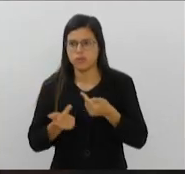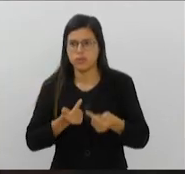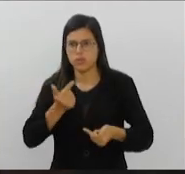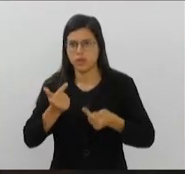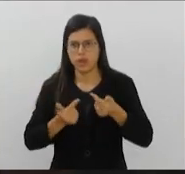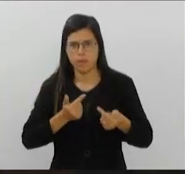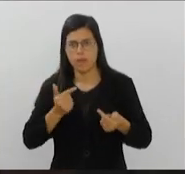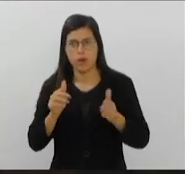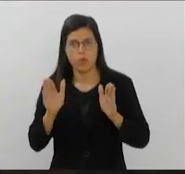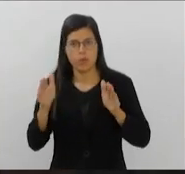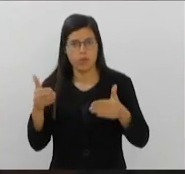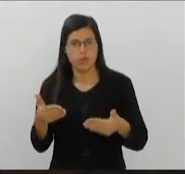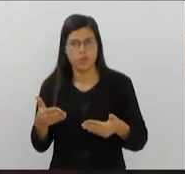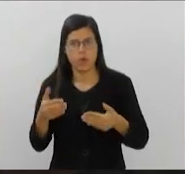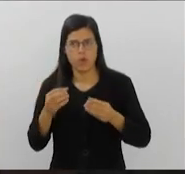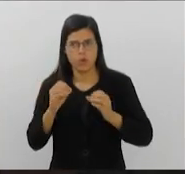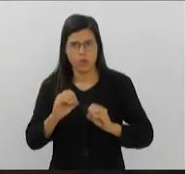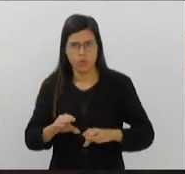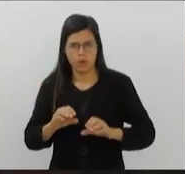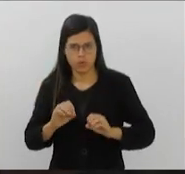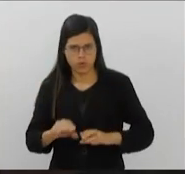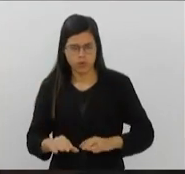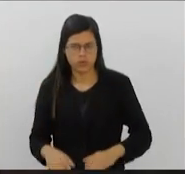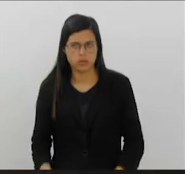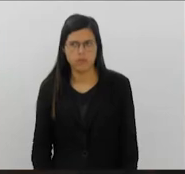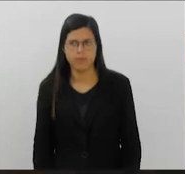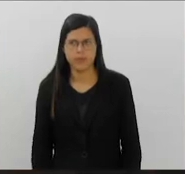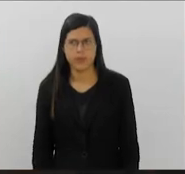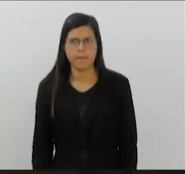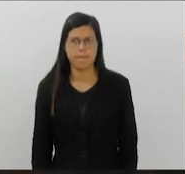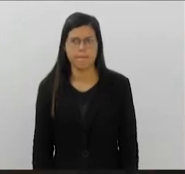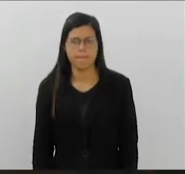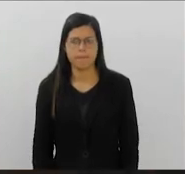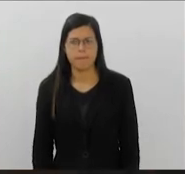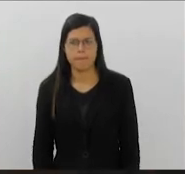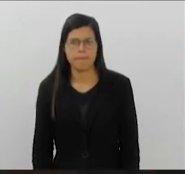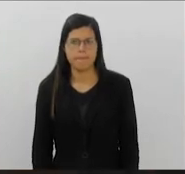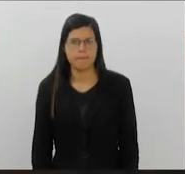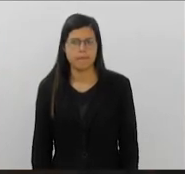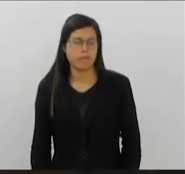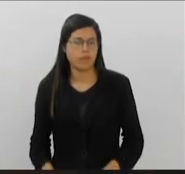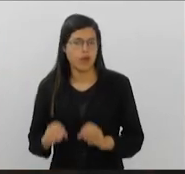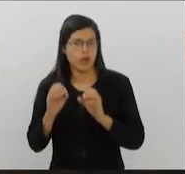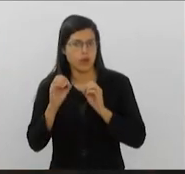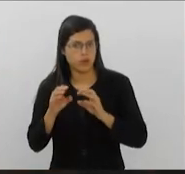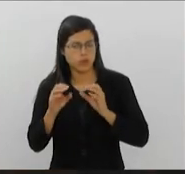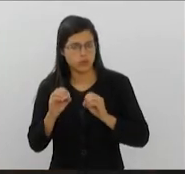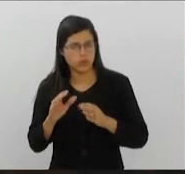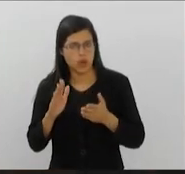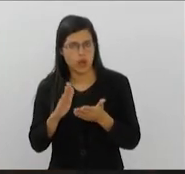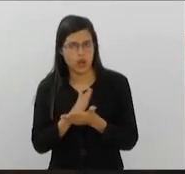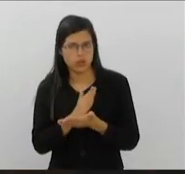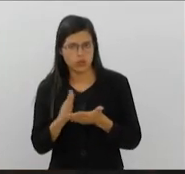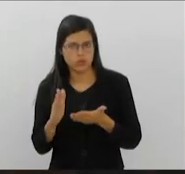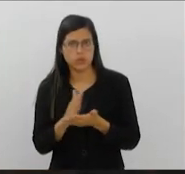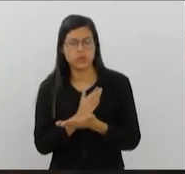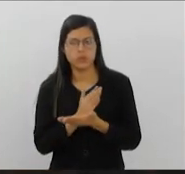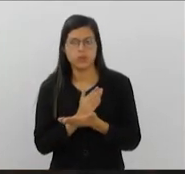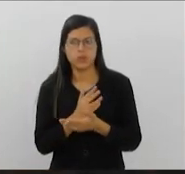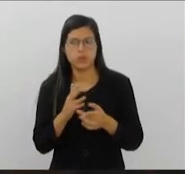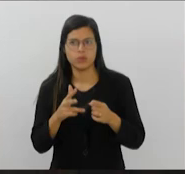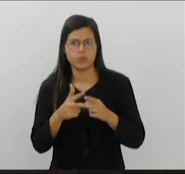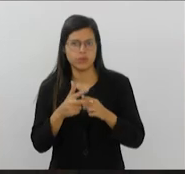muito voltado para a educação. E a educação, ela muitas das vezes não conserta